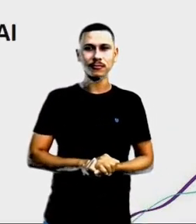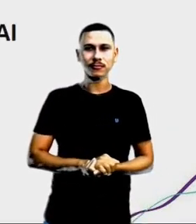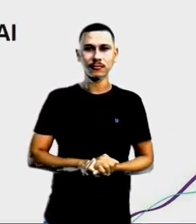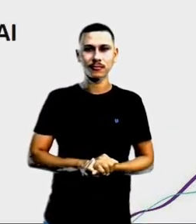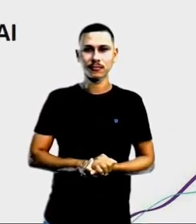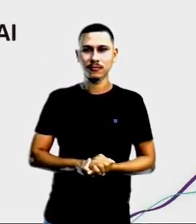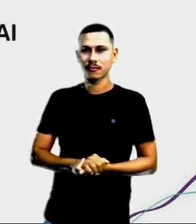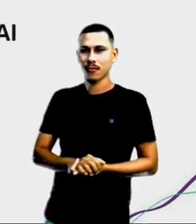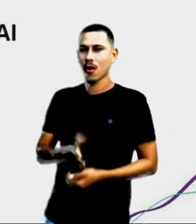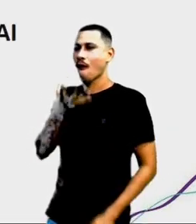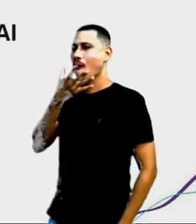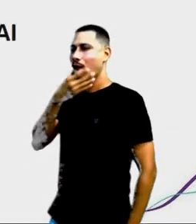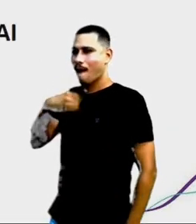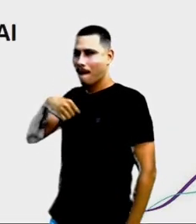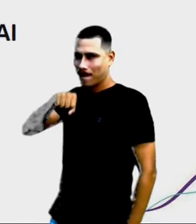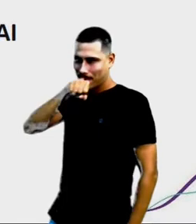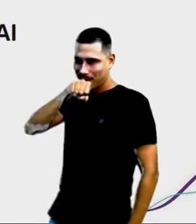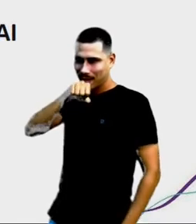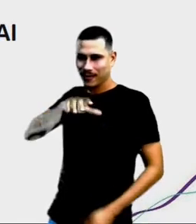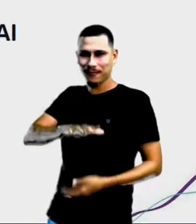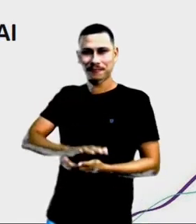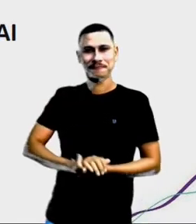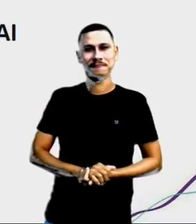Esse é o pai do João.